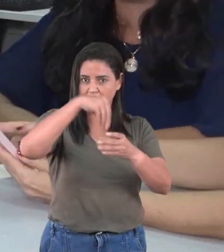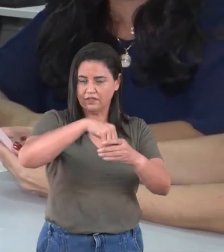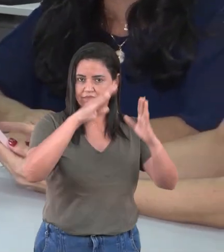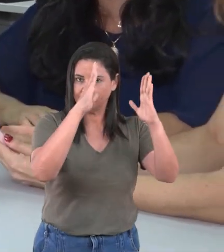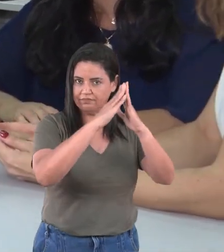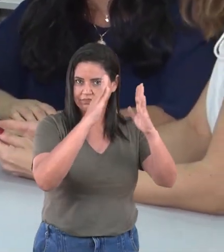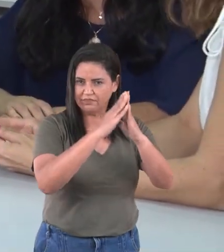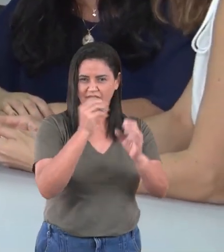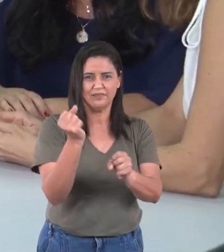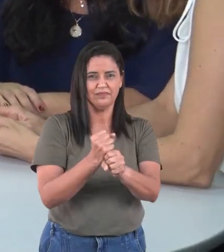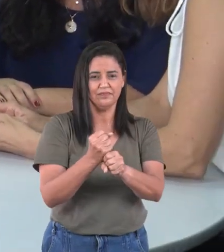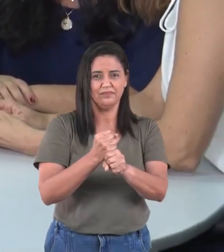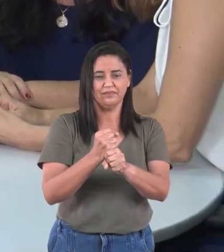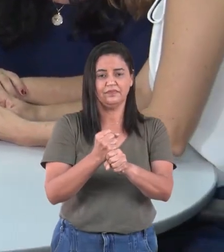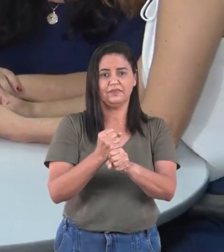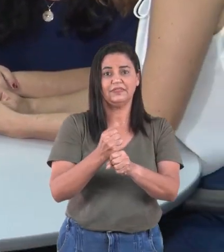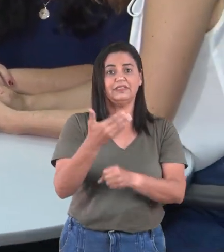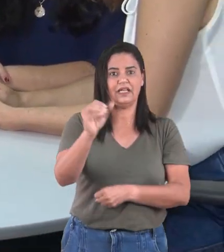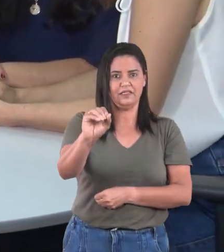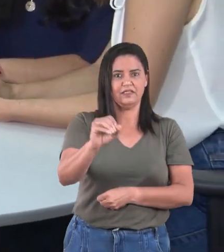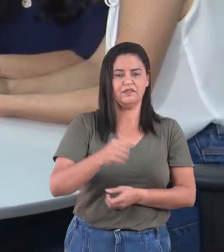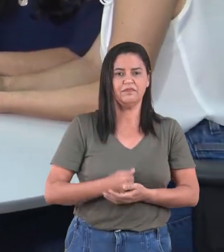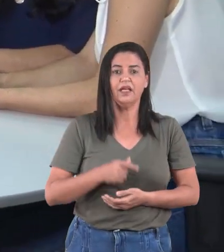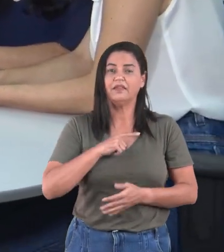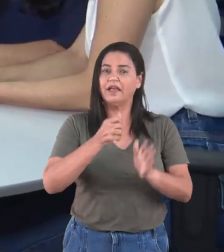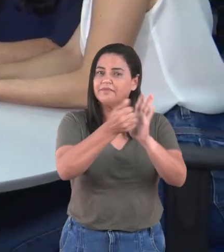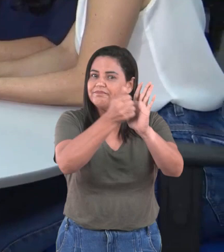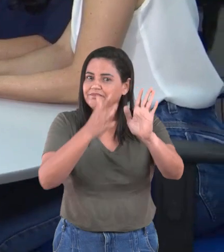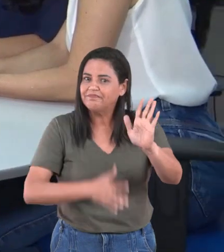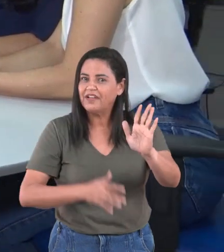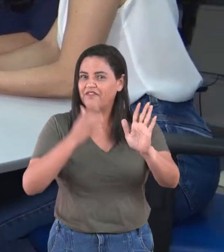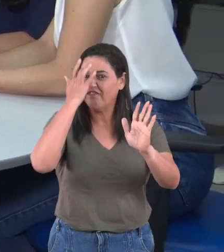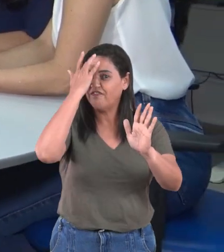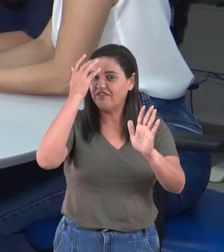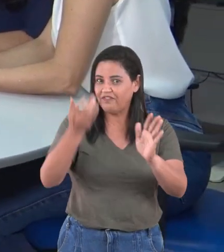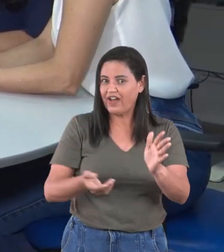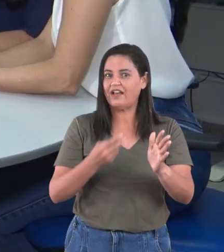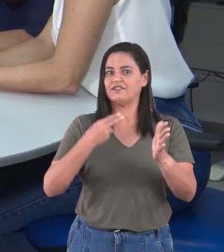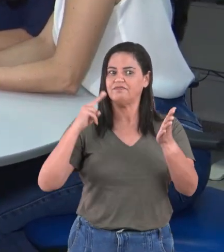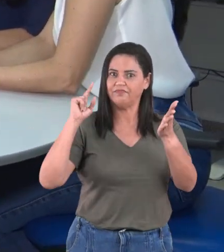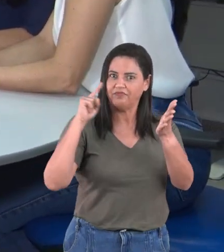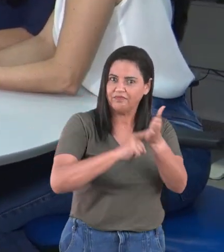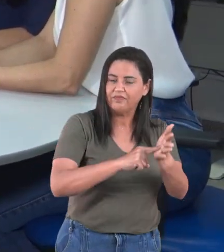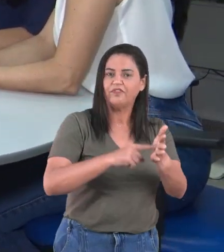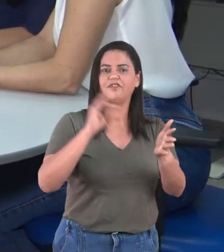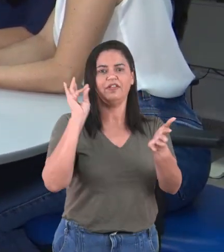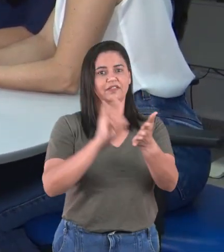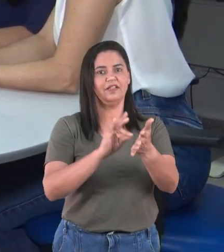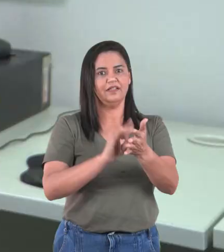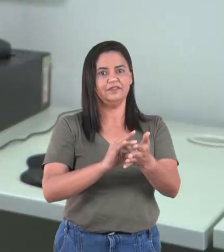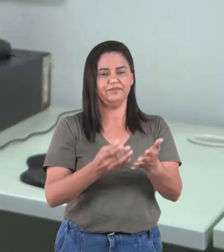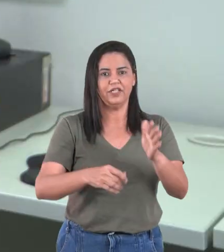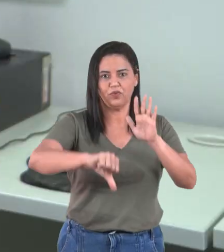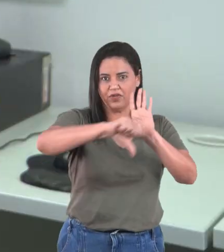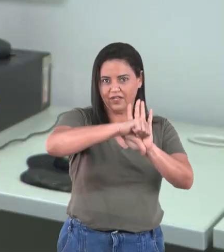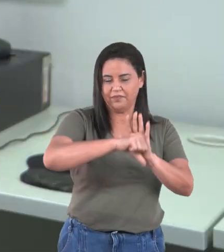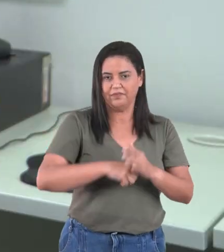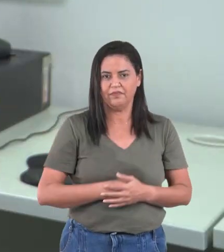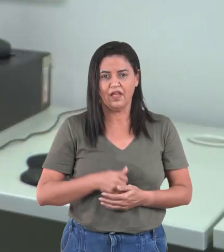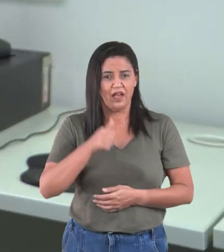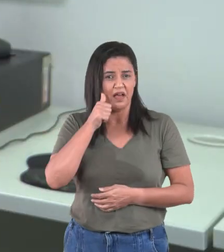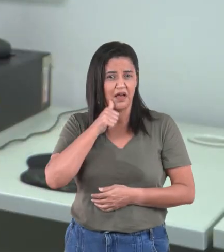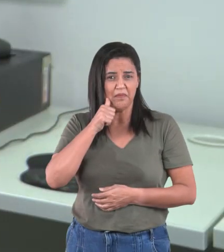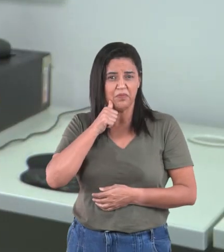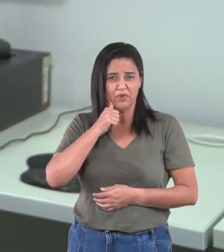década. Atualmente, o foco é o desenvolvimento de um aplicativo que servirá para facilitar a denúncia desse tipo de crime. A ideia é que a